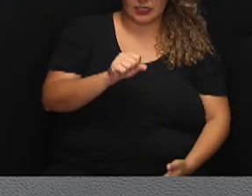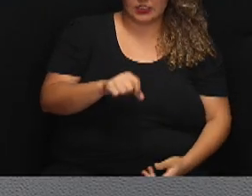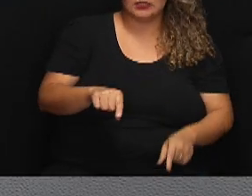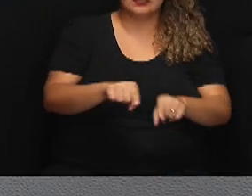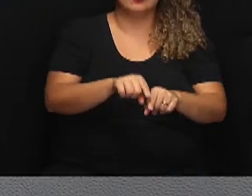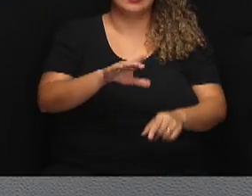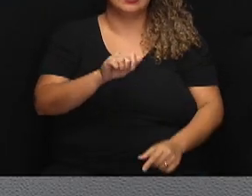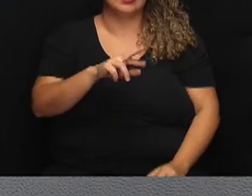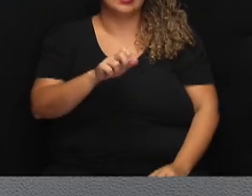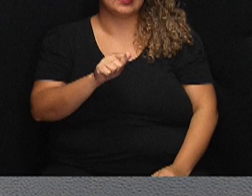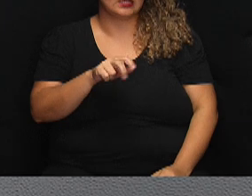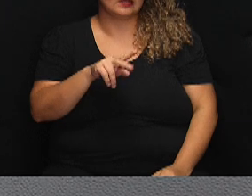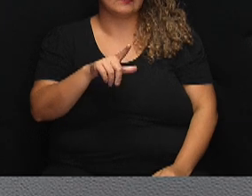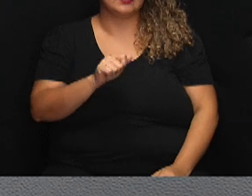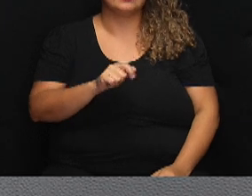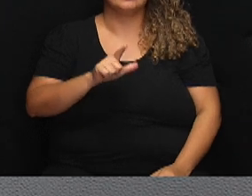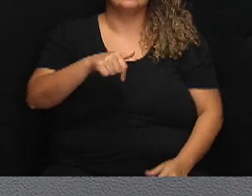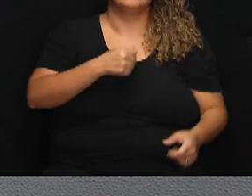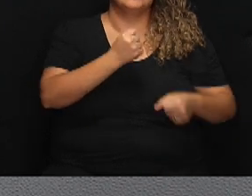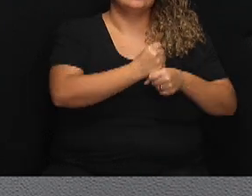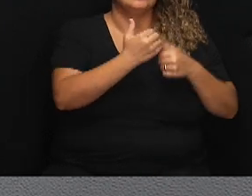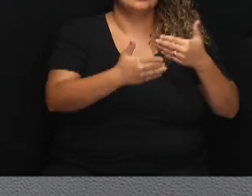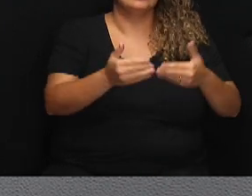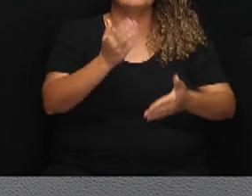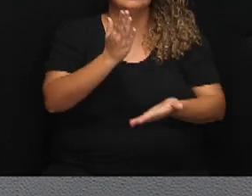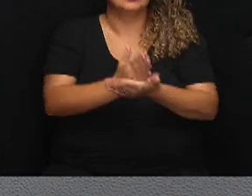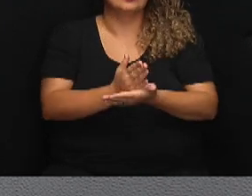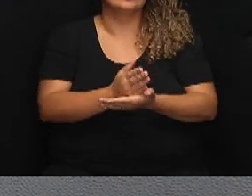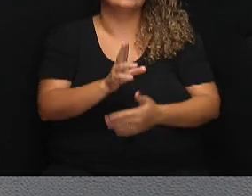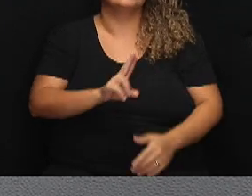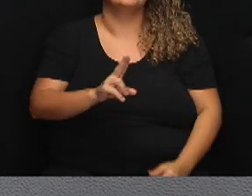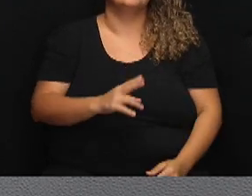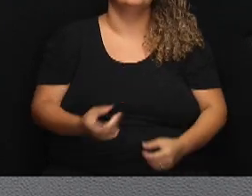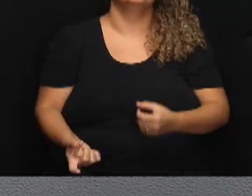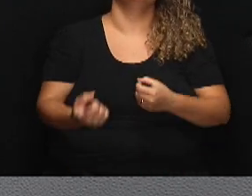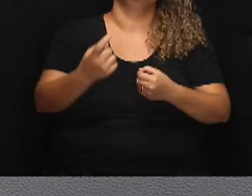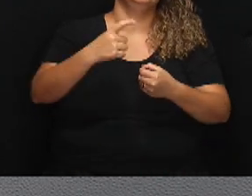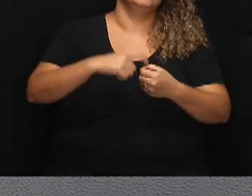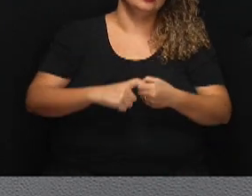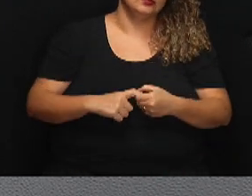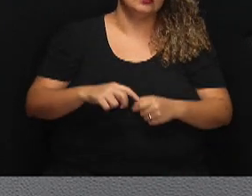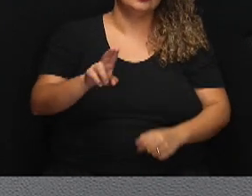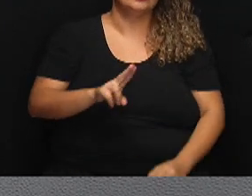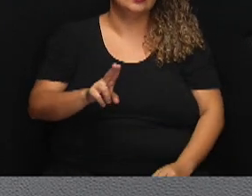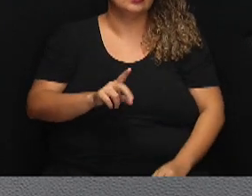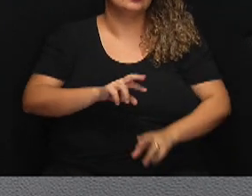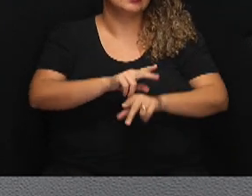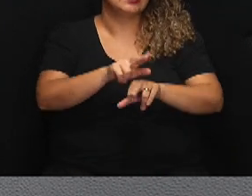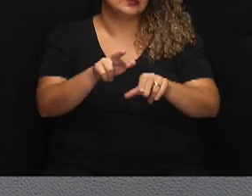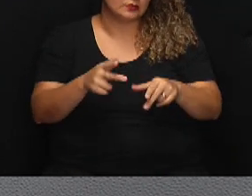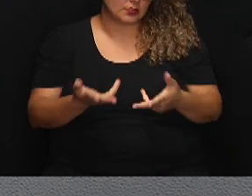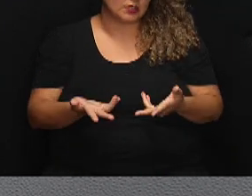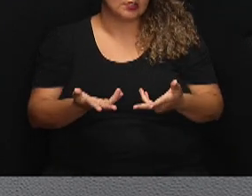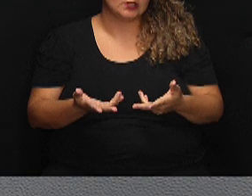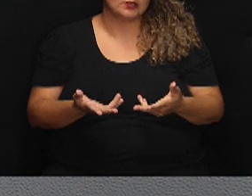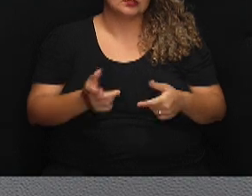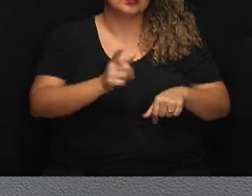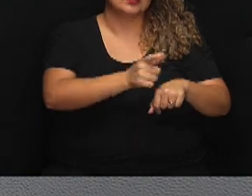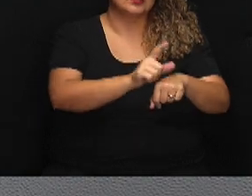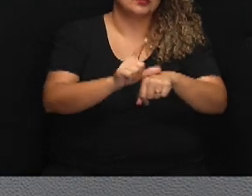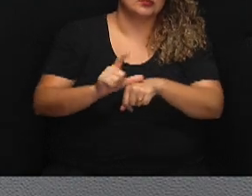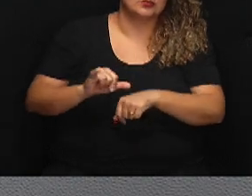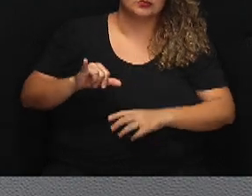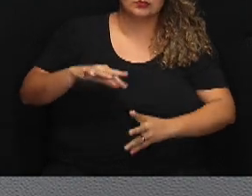eles deixaram de ser utilizados, né? E agora há uma tentativa de retomada. Mas muitos comerciantes,